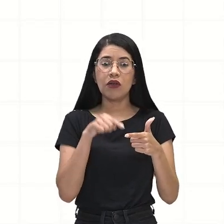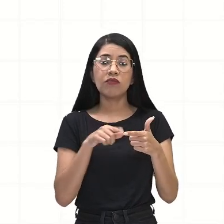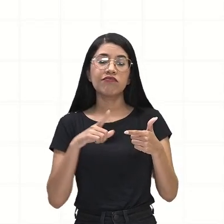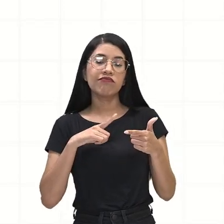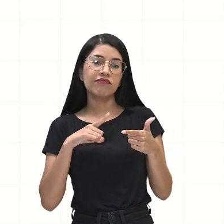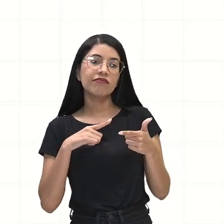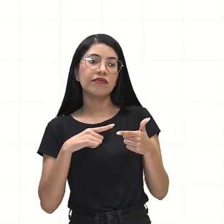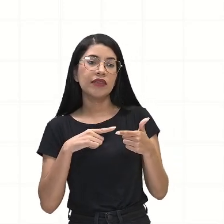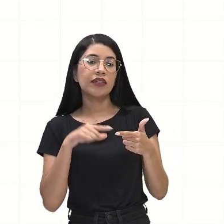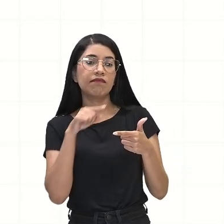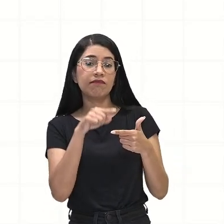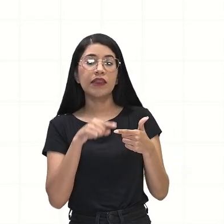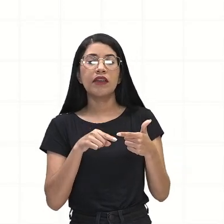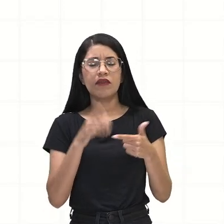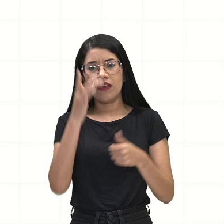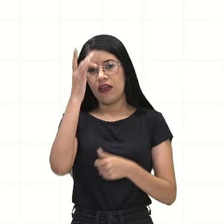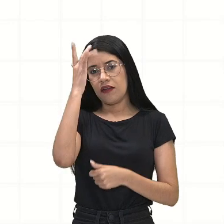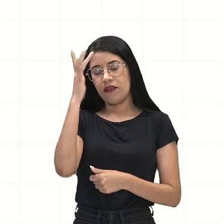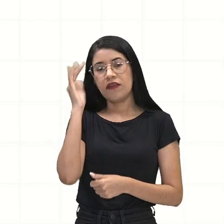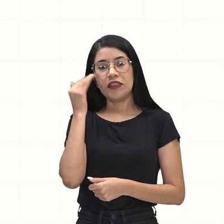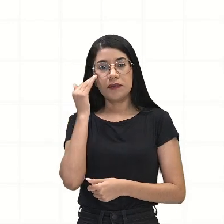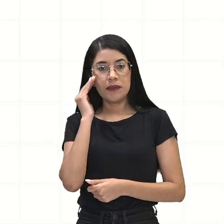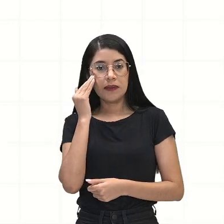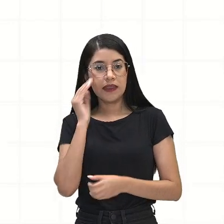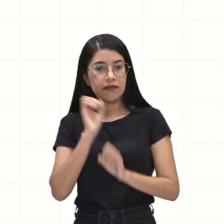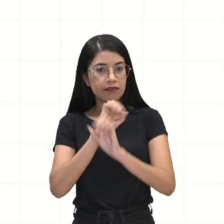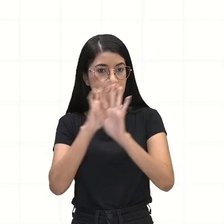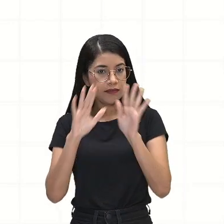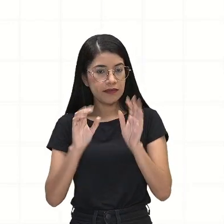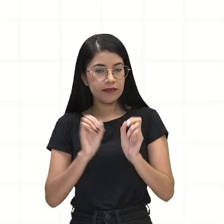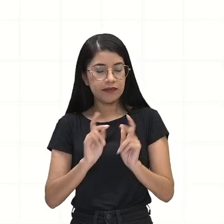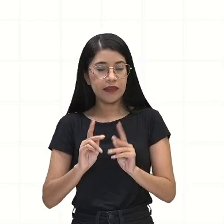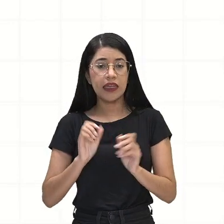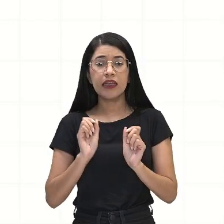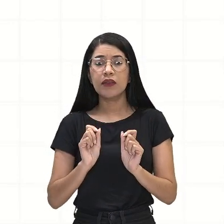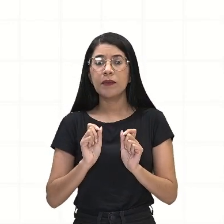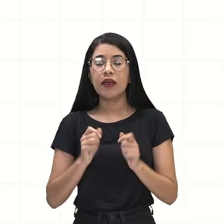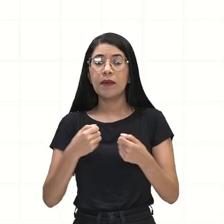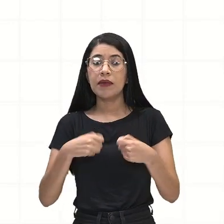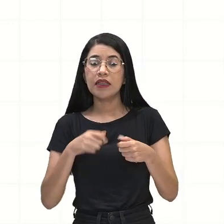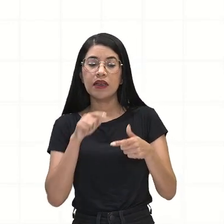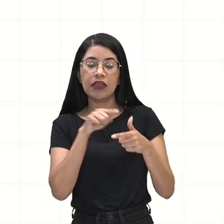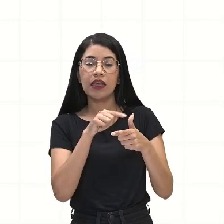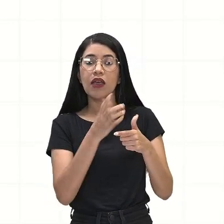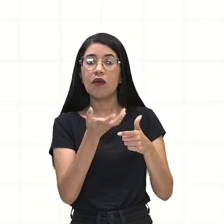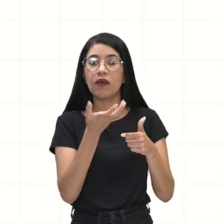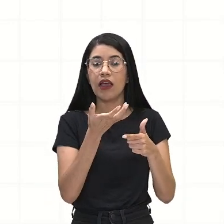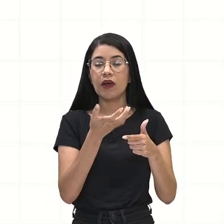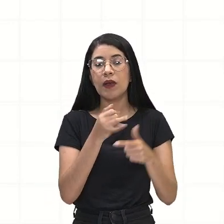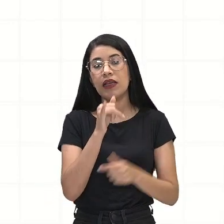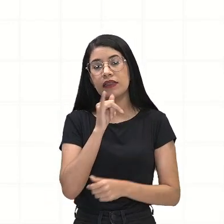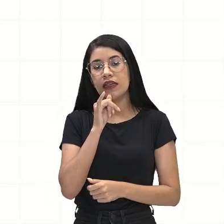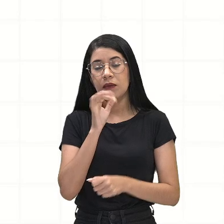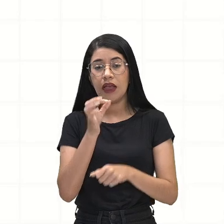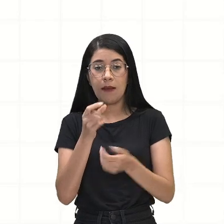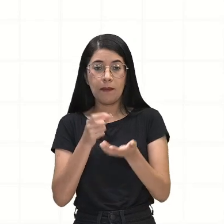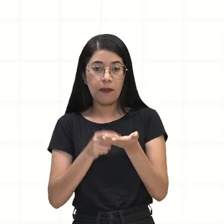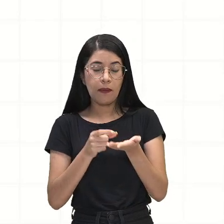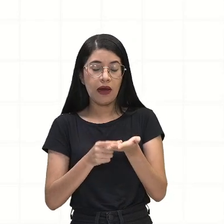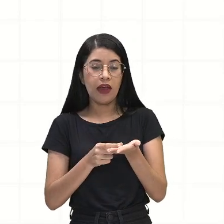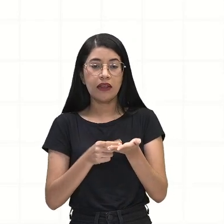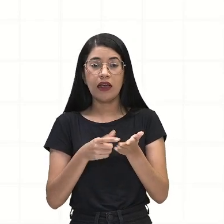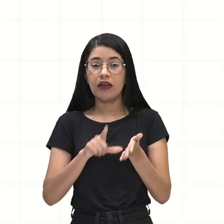Dessa forma, pode ficar mais fácil de entender. Então, o que eu quero? Lá no caso das moedas, a gente